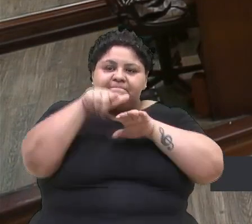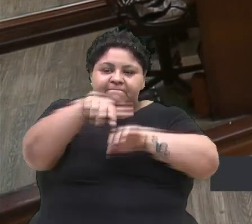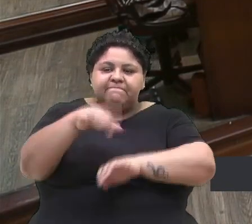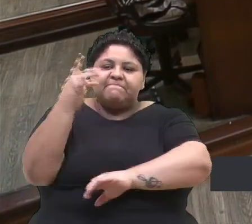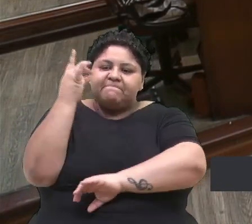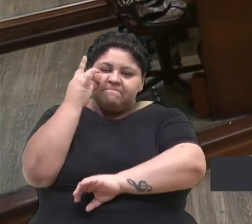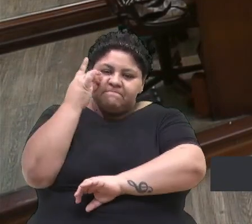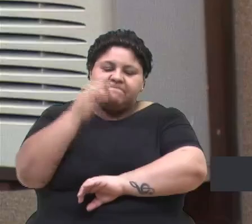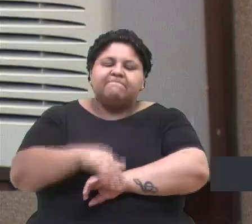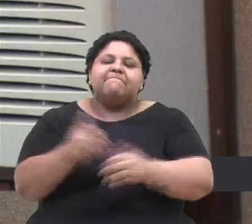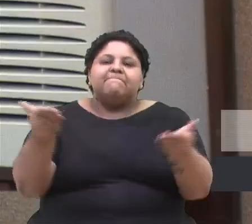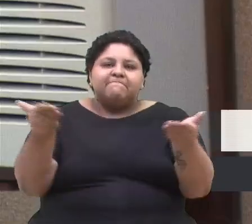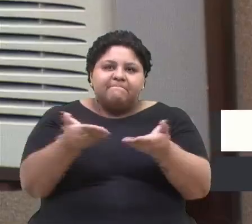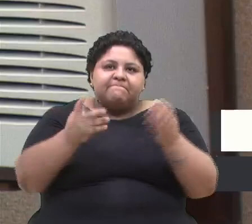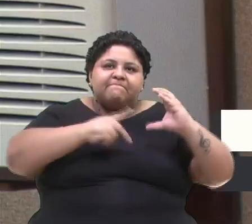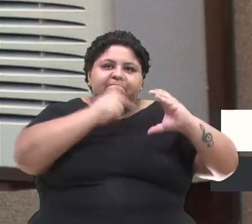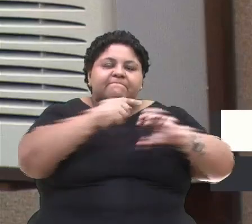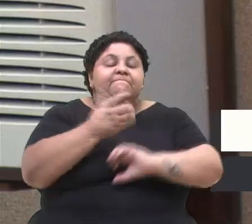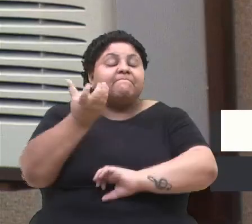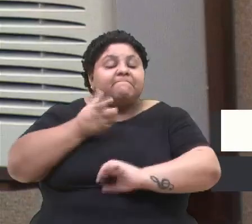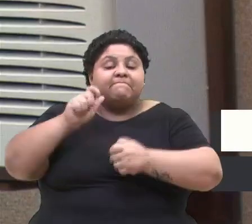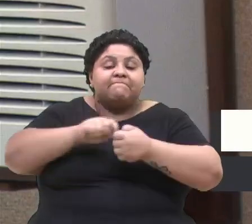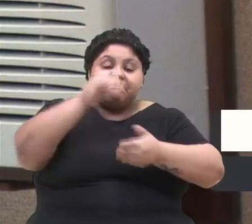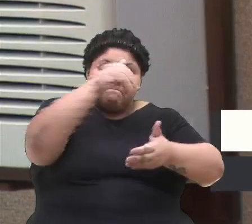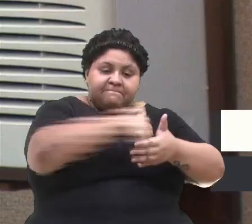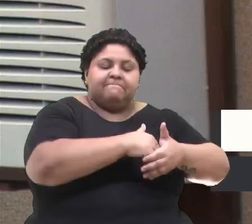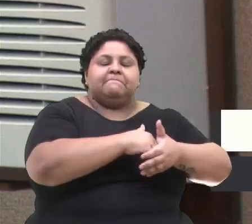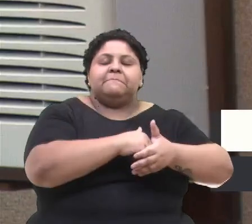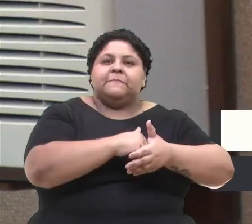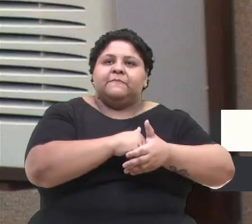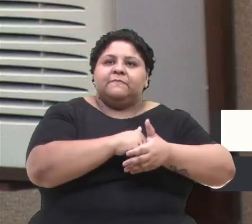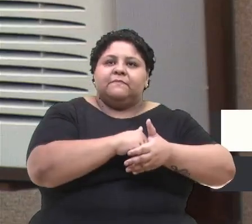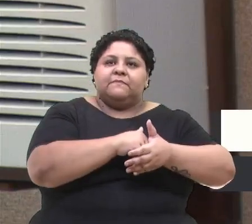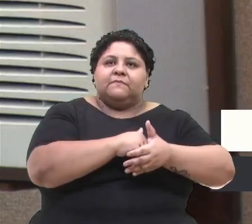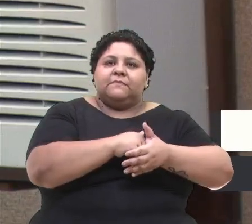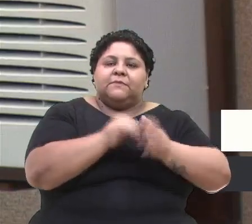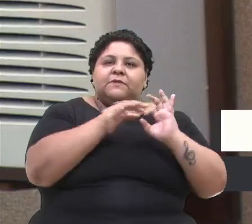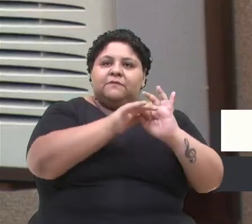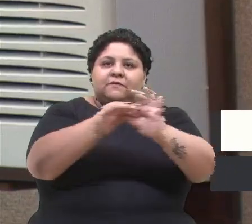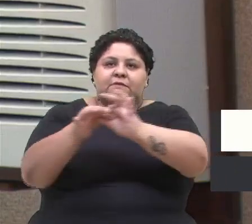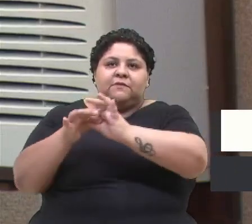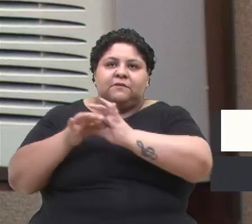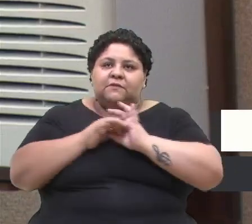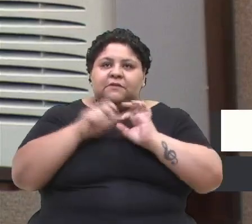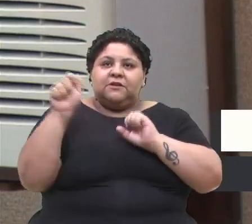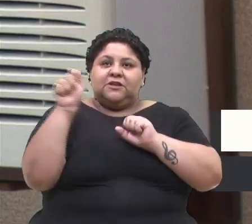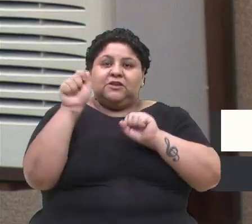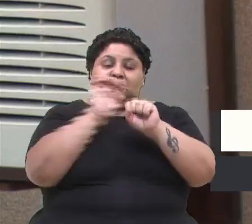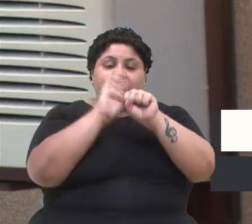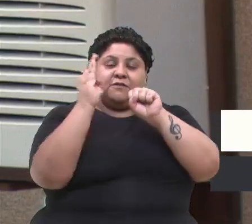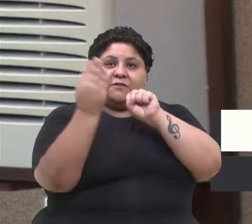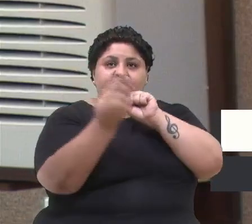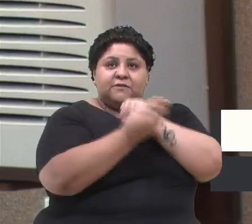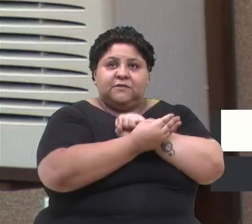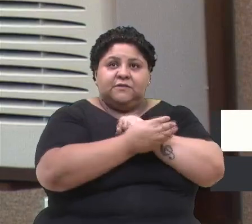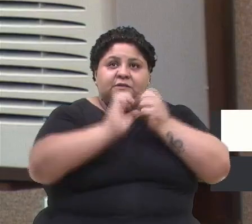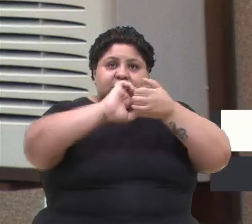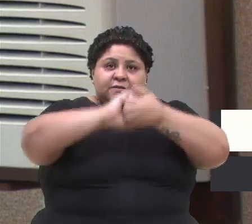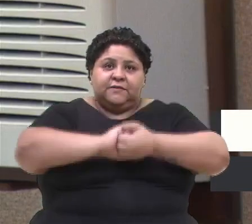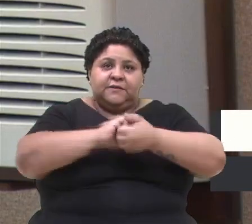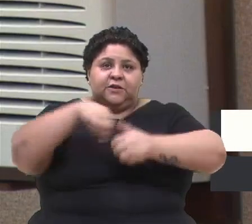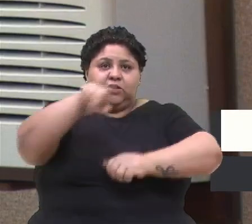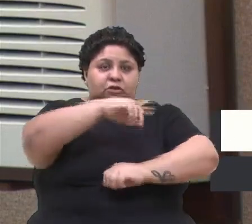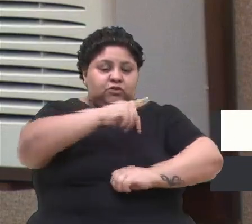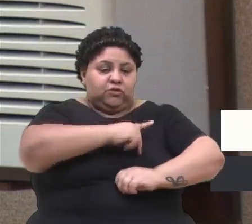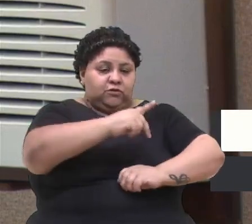presente hoje na Câmara de Vereadores. Quero fazer um voto de congratulações à União das Associações de Bairros, cumprimentar aqui o nosso